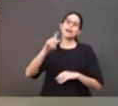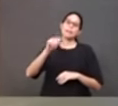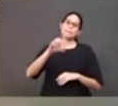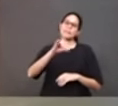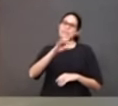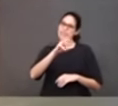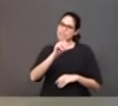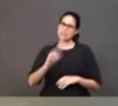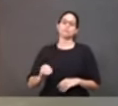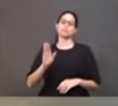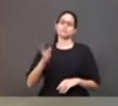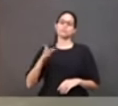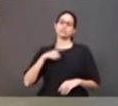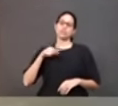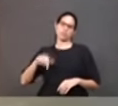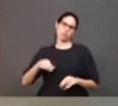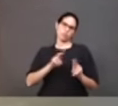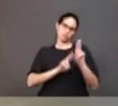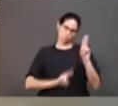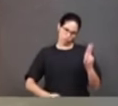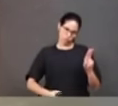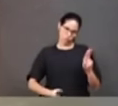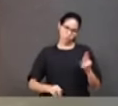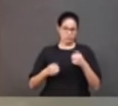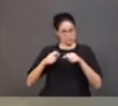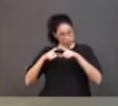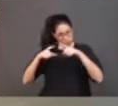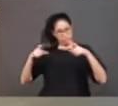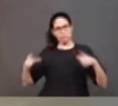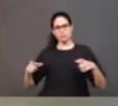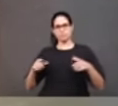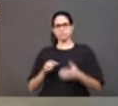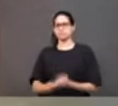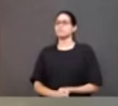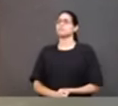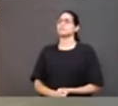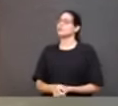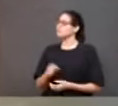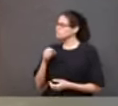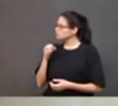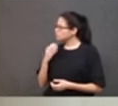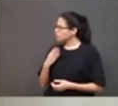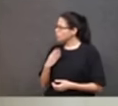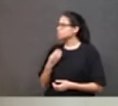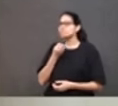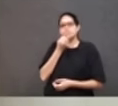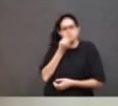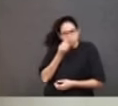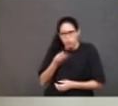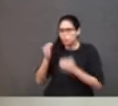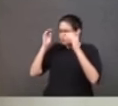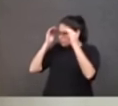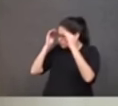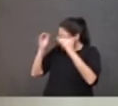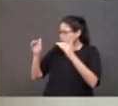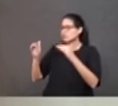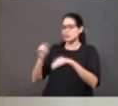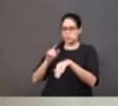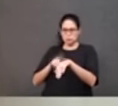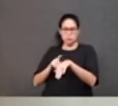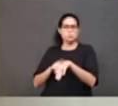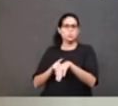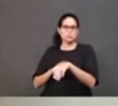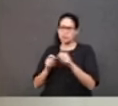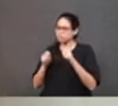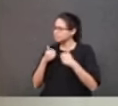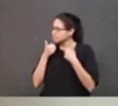dos técnicos. Resultado, importante, estamos respeitando os tempos, isso é fundamental. Candidato 4 agora, para a gente encerrar esse